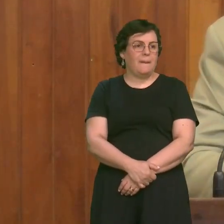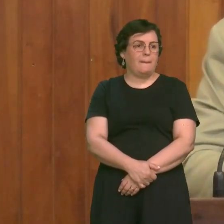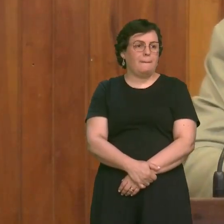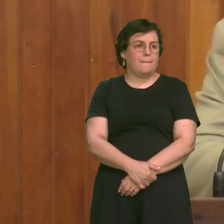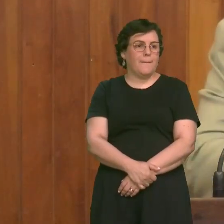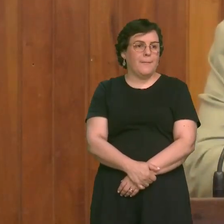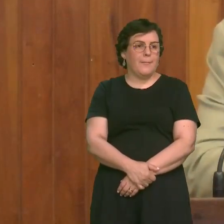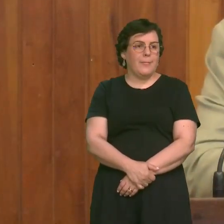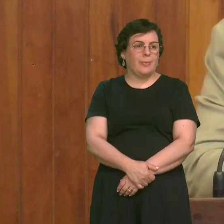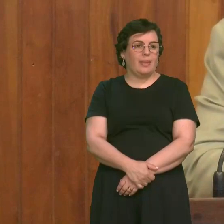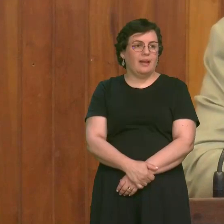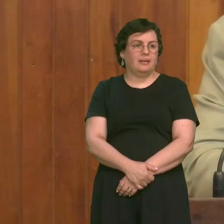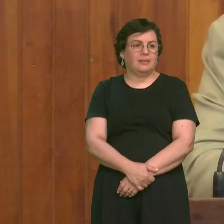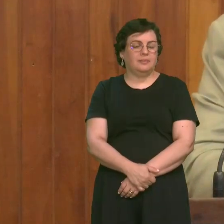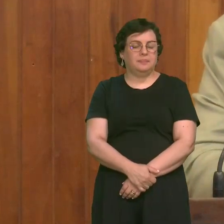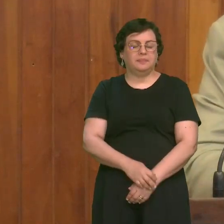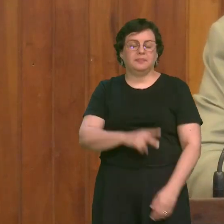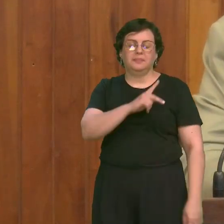presidente